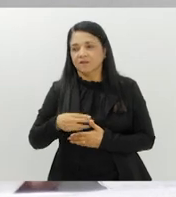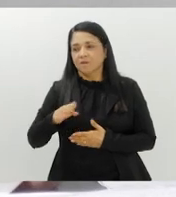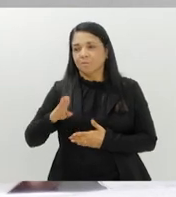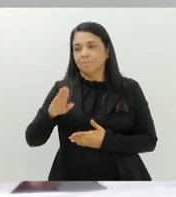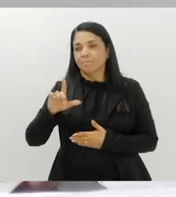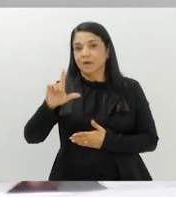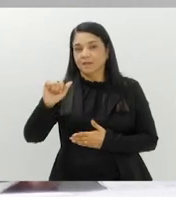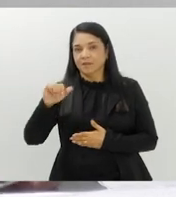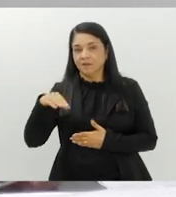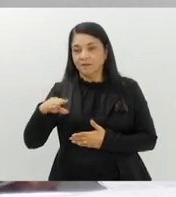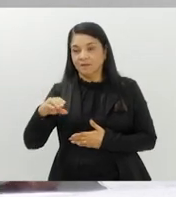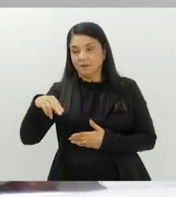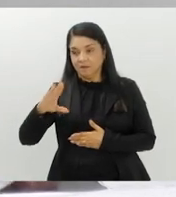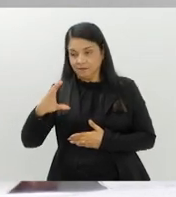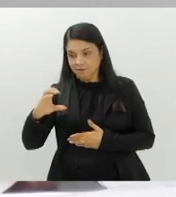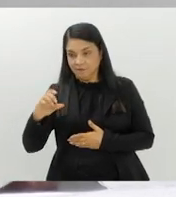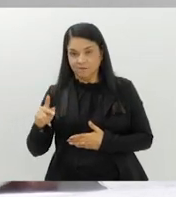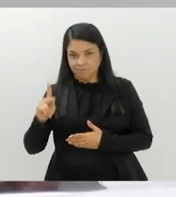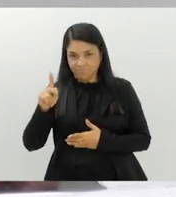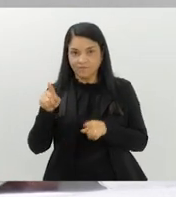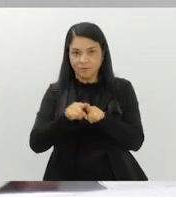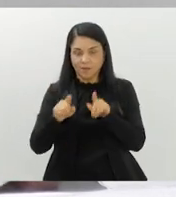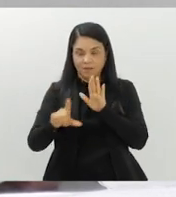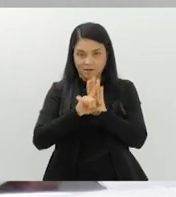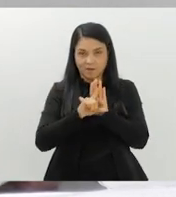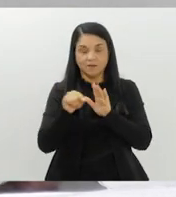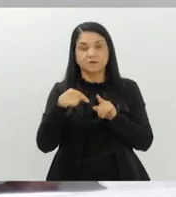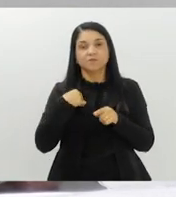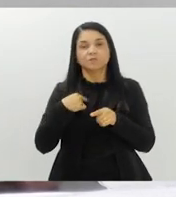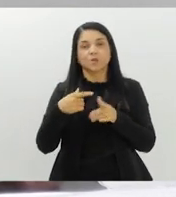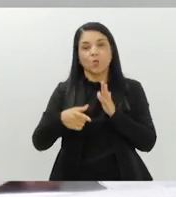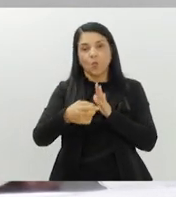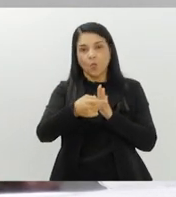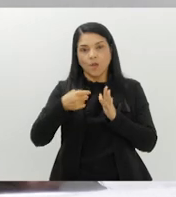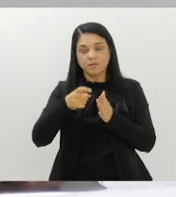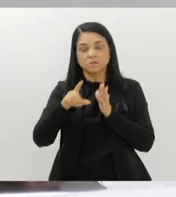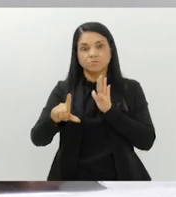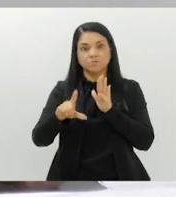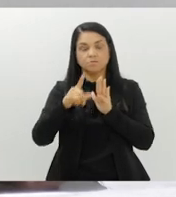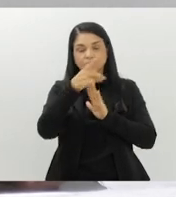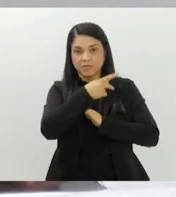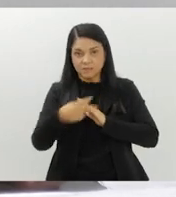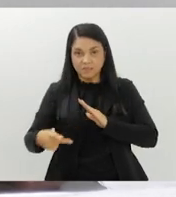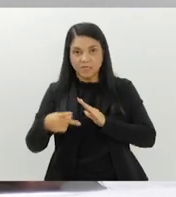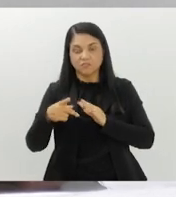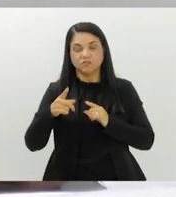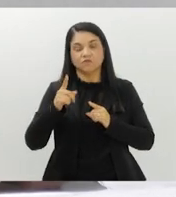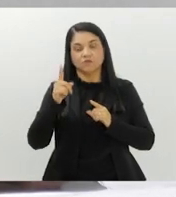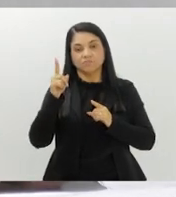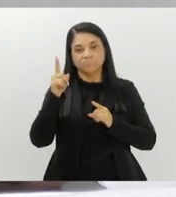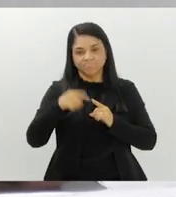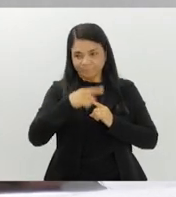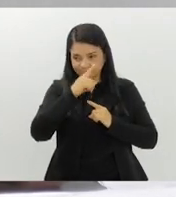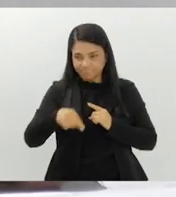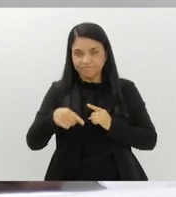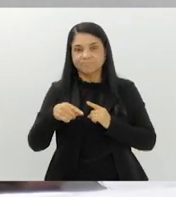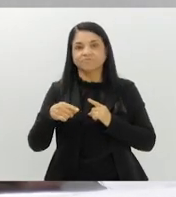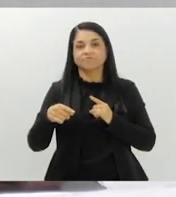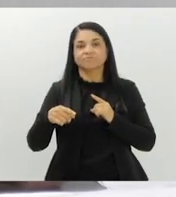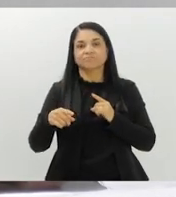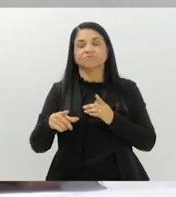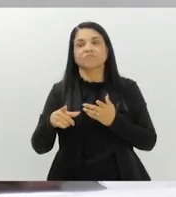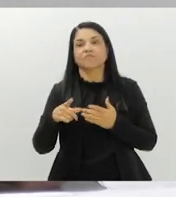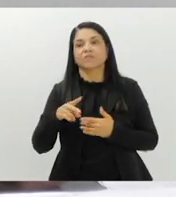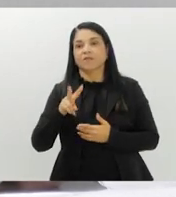foram vetadas pelo ex-presidente? Esses vetos foram derrubados e houve um